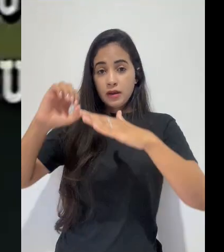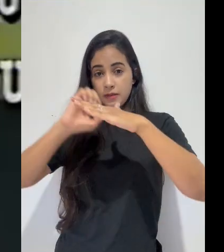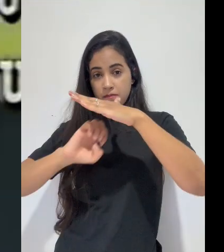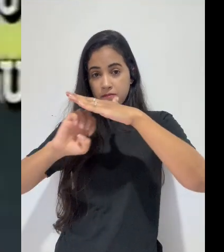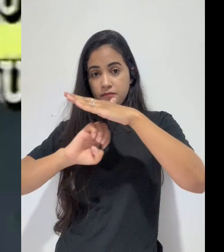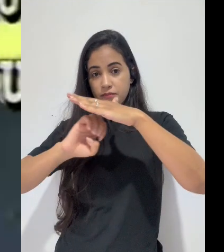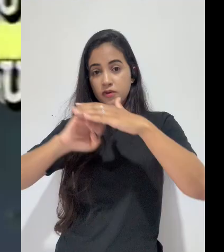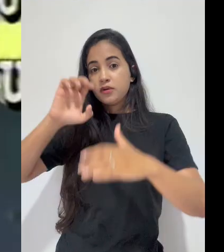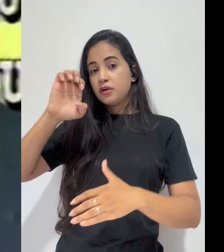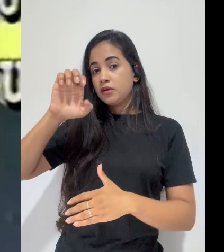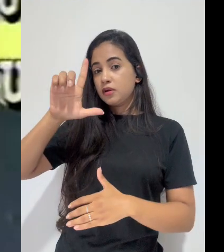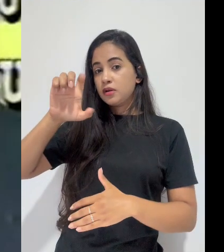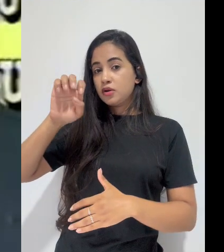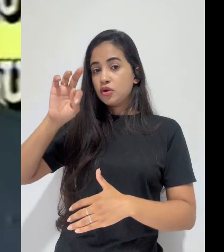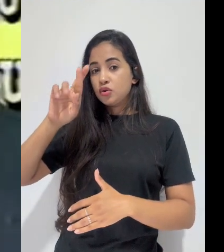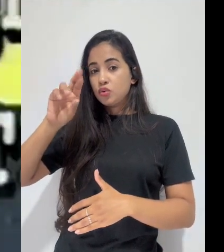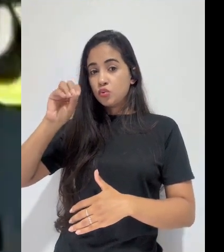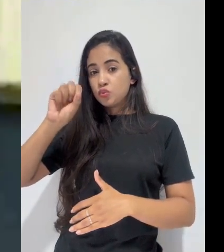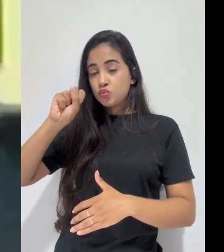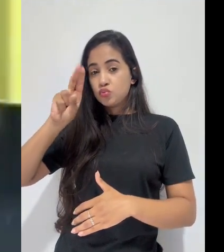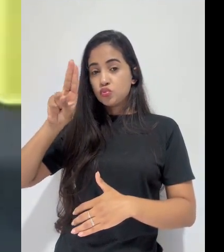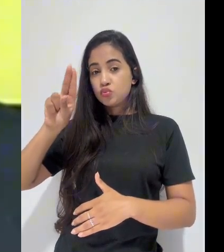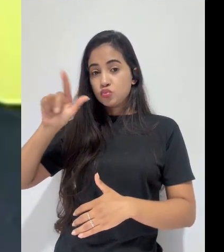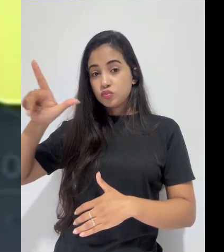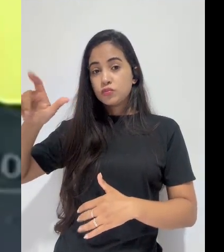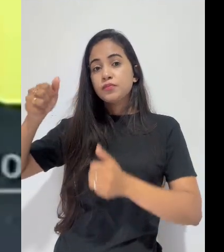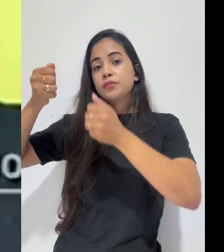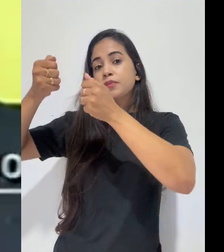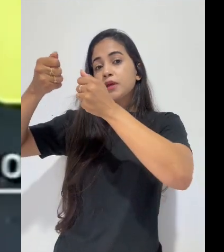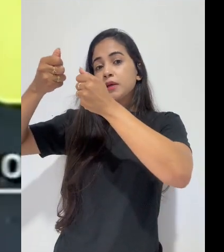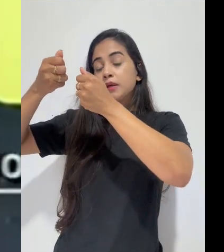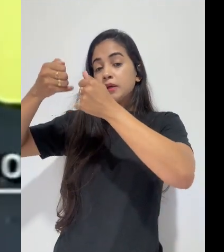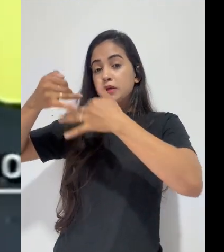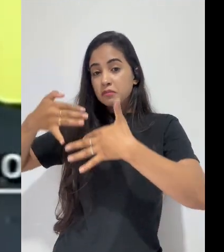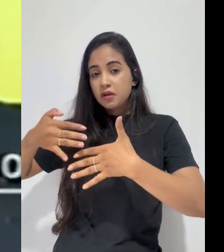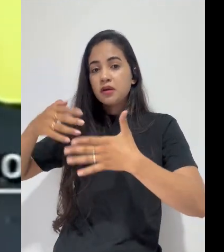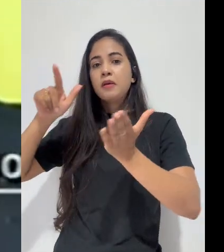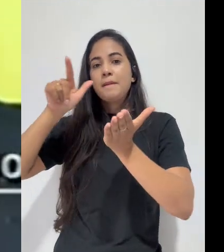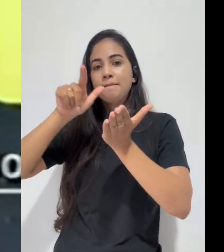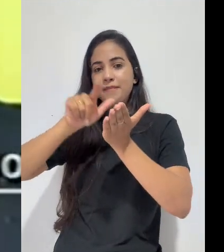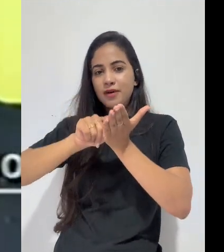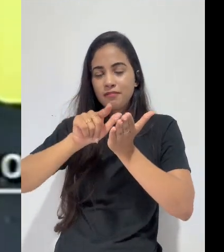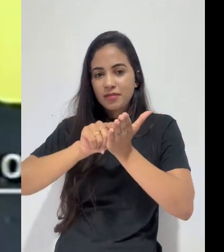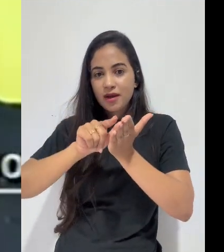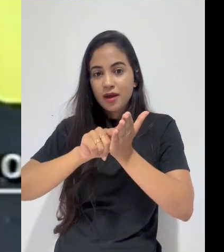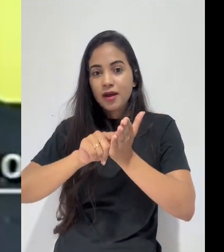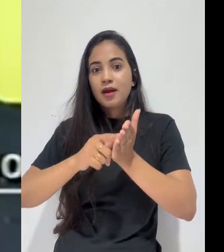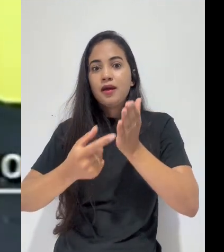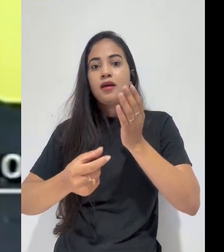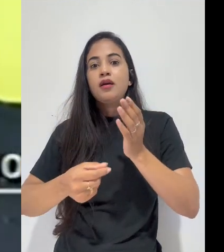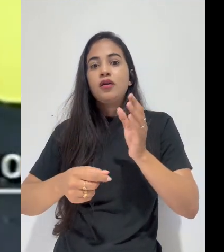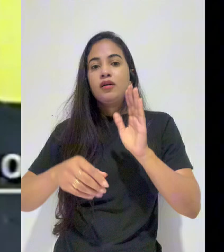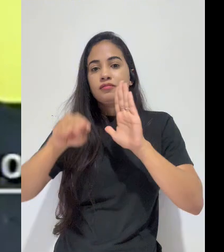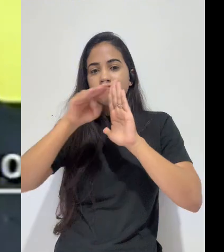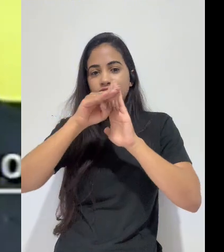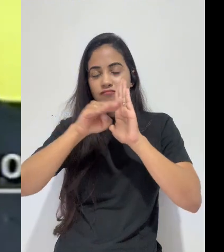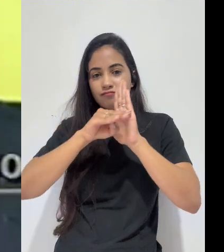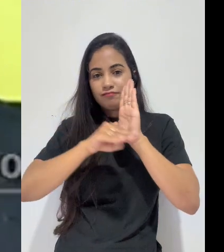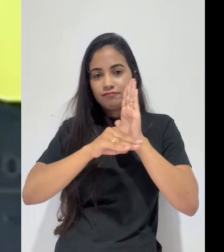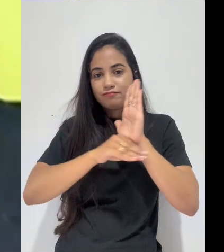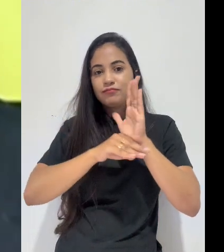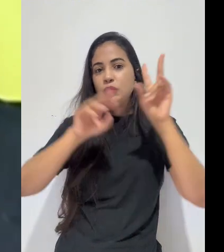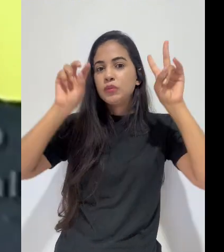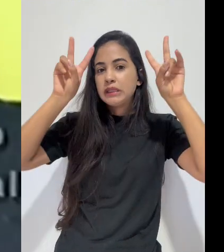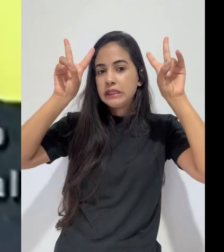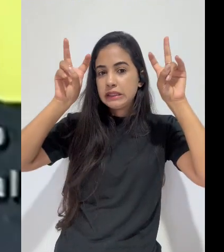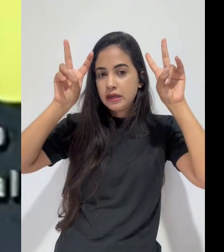A Eletrosul afirma que a sindicância criada com o objetivo de averiguar a existência de perseguição racial em